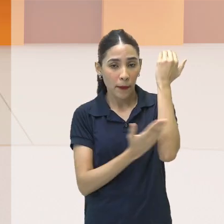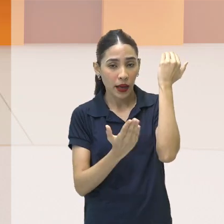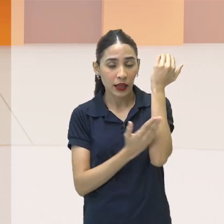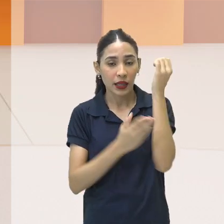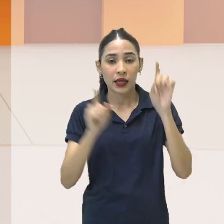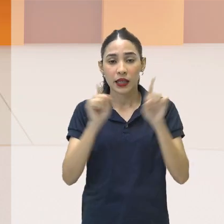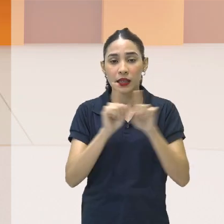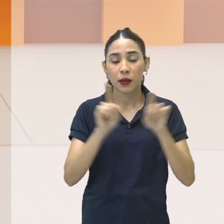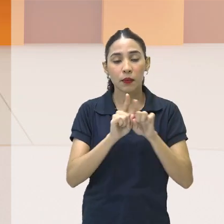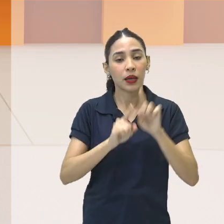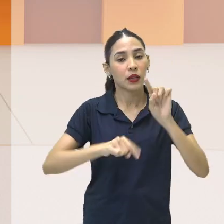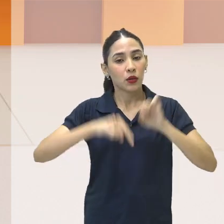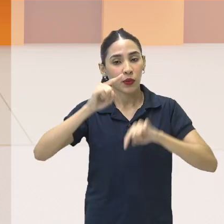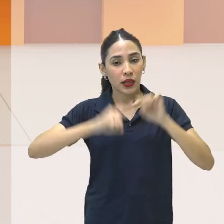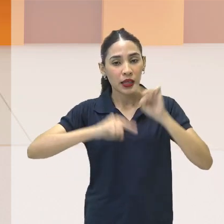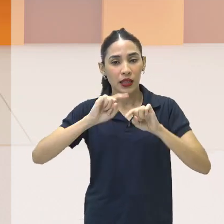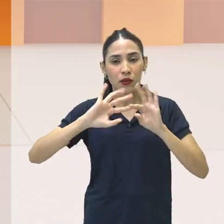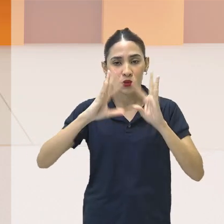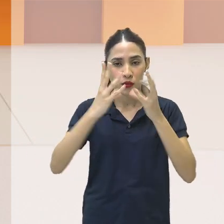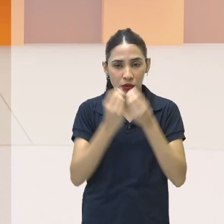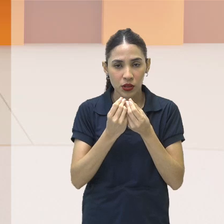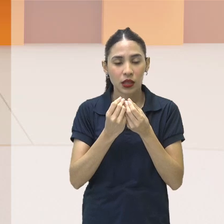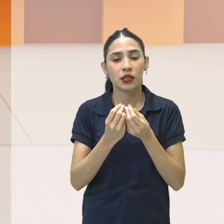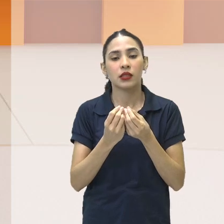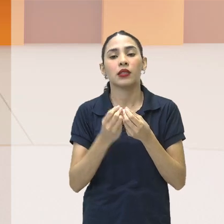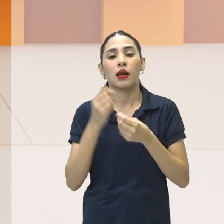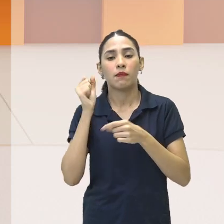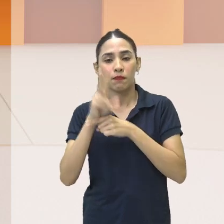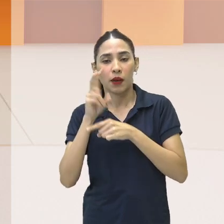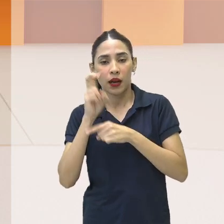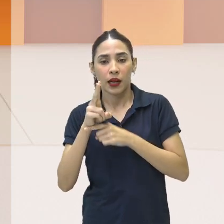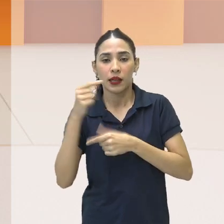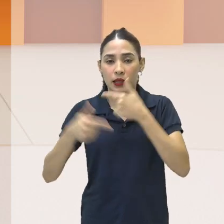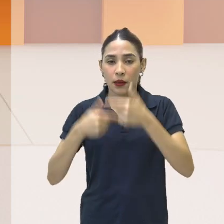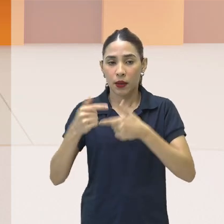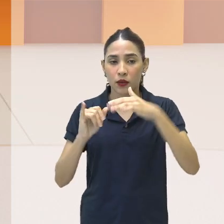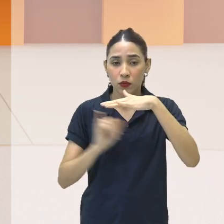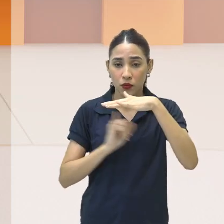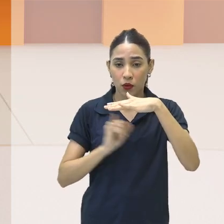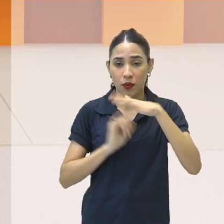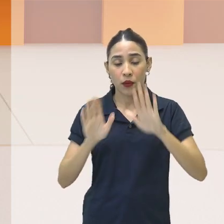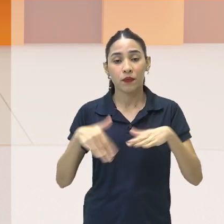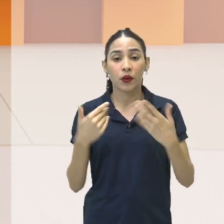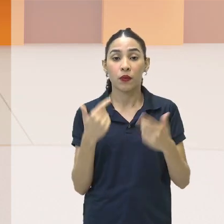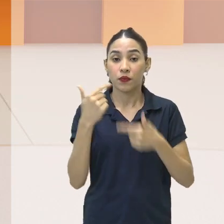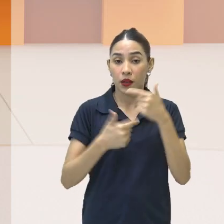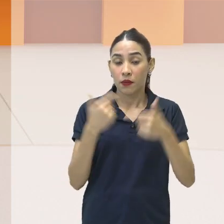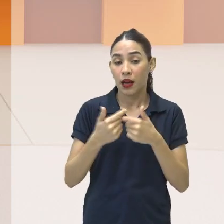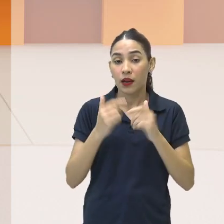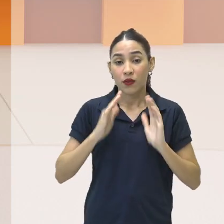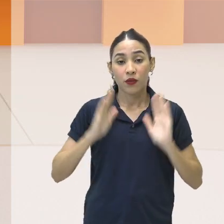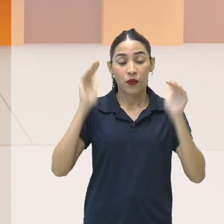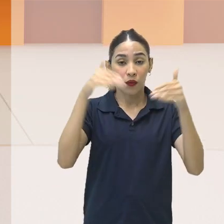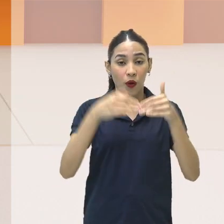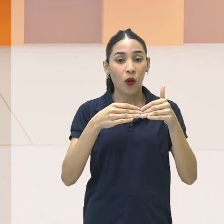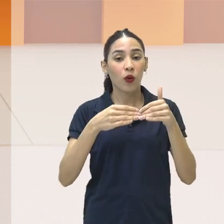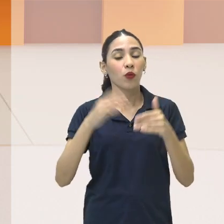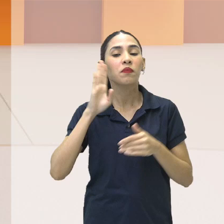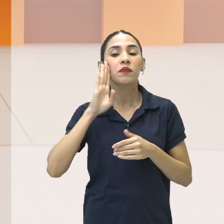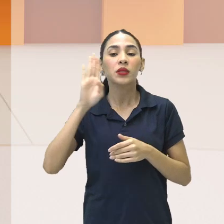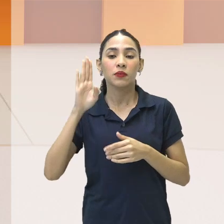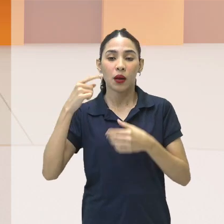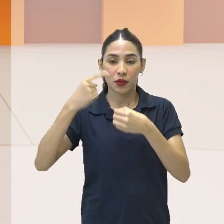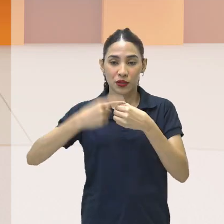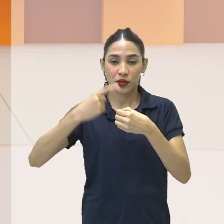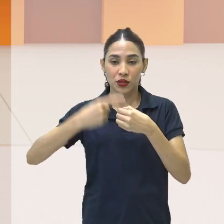e minério, que geram empregos informais. Então, essas atividades elas se concentram muito na região do interior